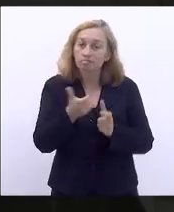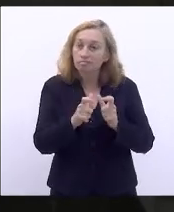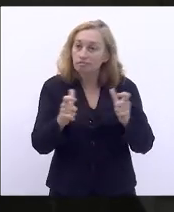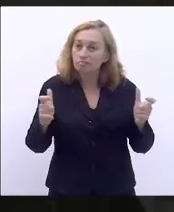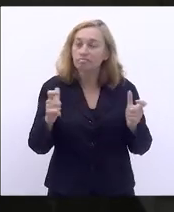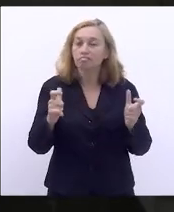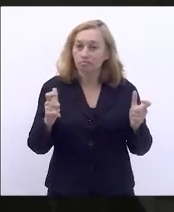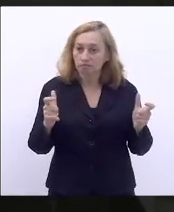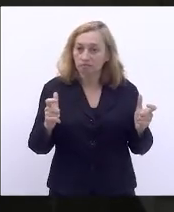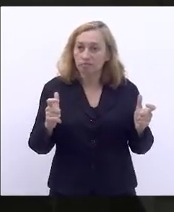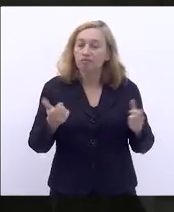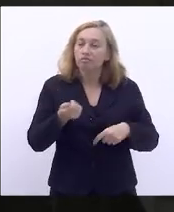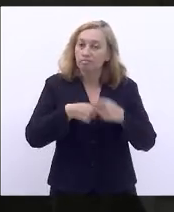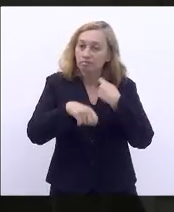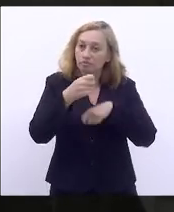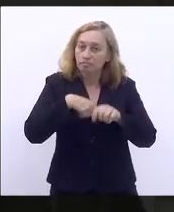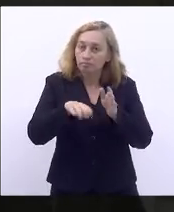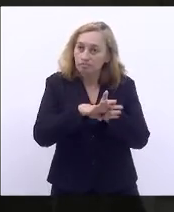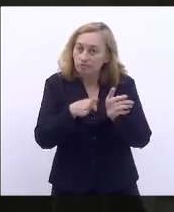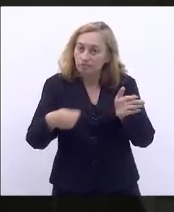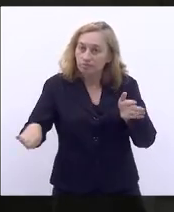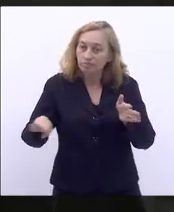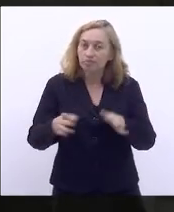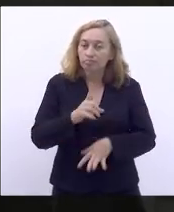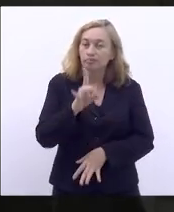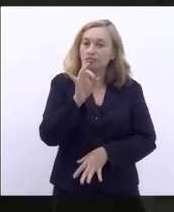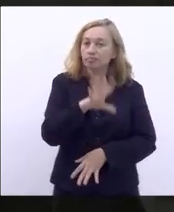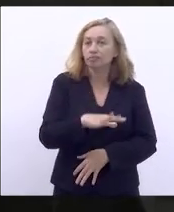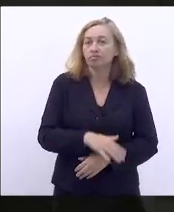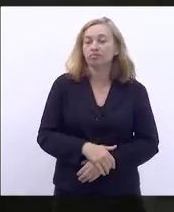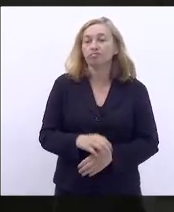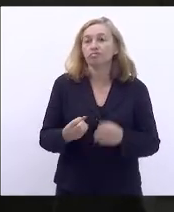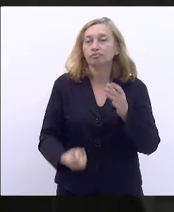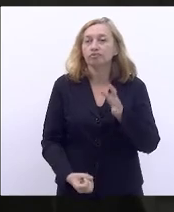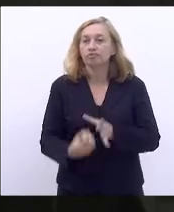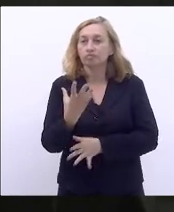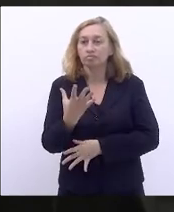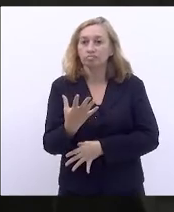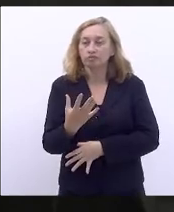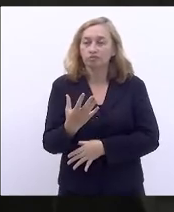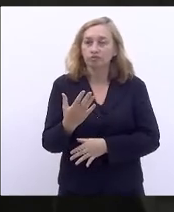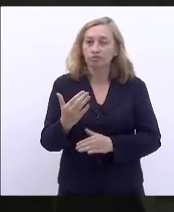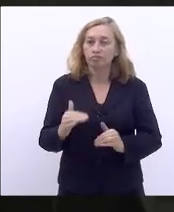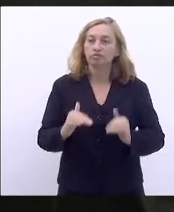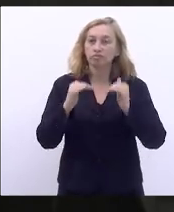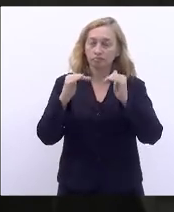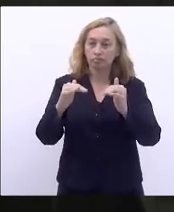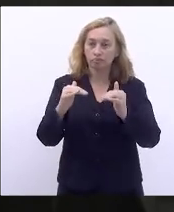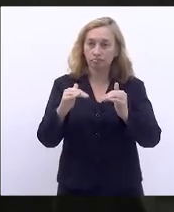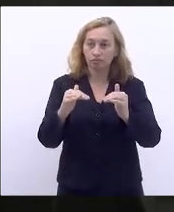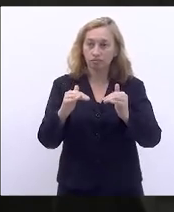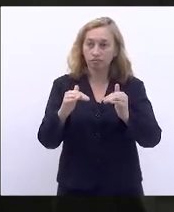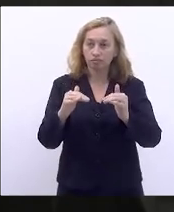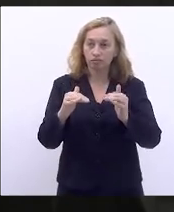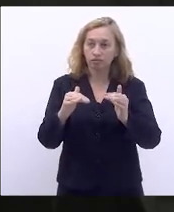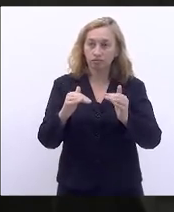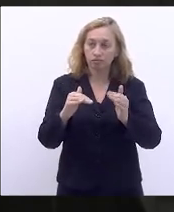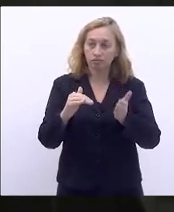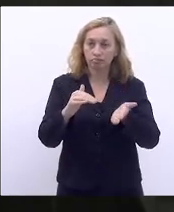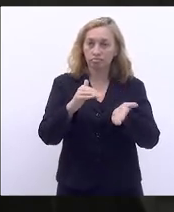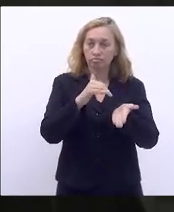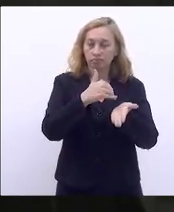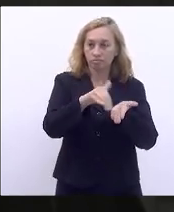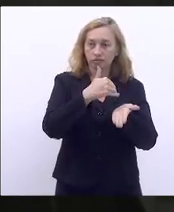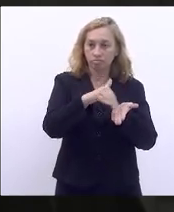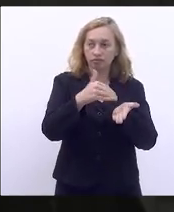da importância da economia do mar, não só criou uma superintendência para essa governança,